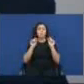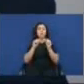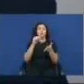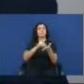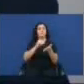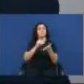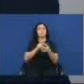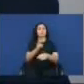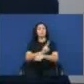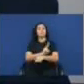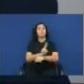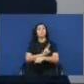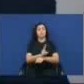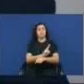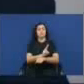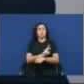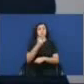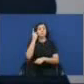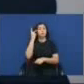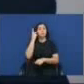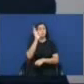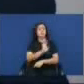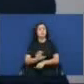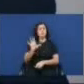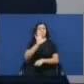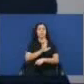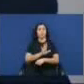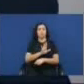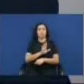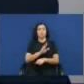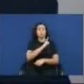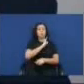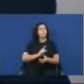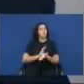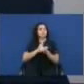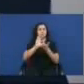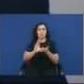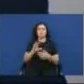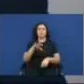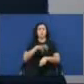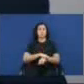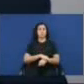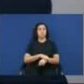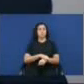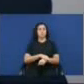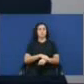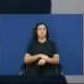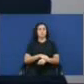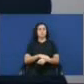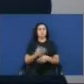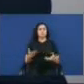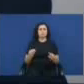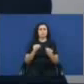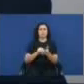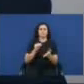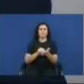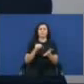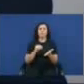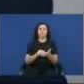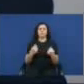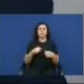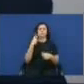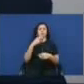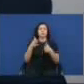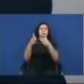do estado de São Paulo. E esse governo não investe em segurança. A segurança está sucateada. Isso nós, vereadores, temos que fazer